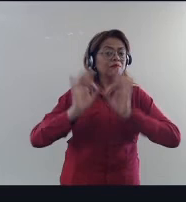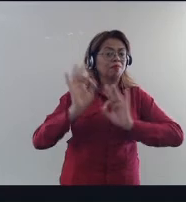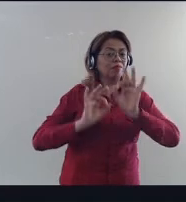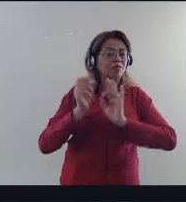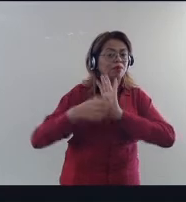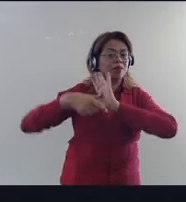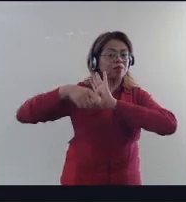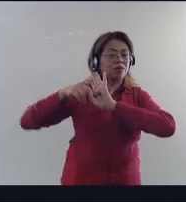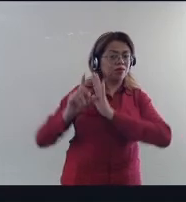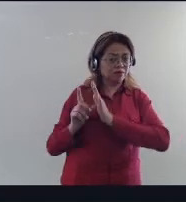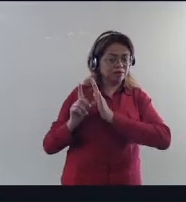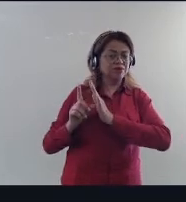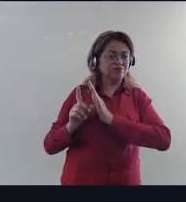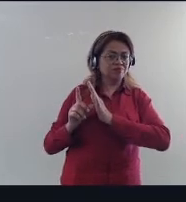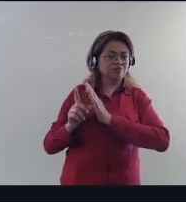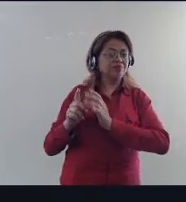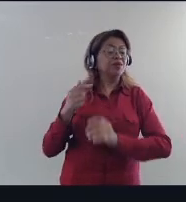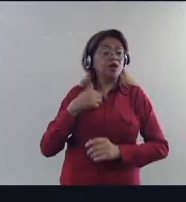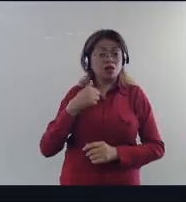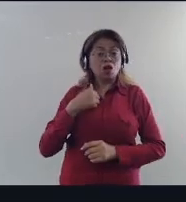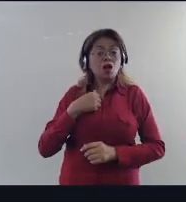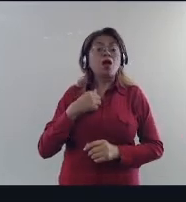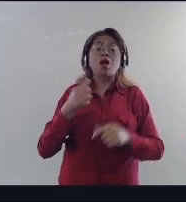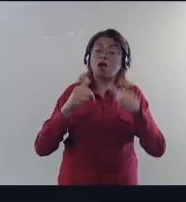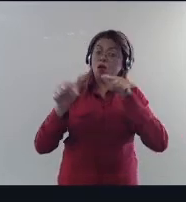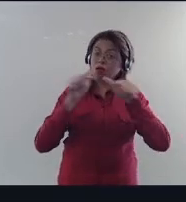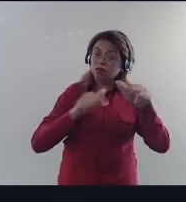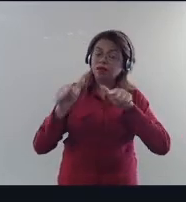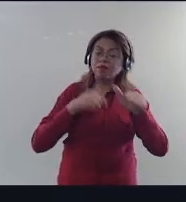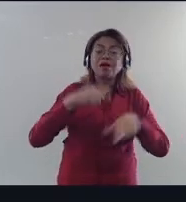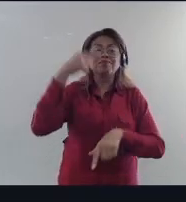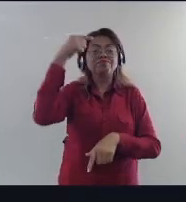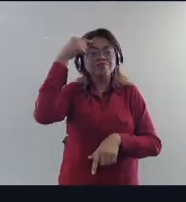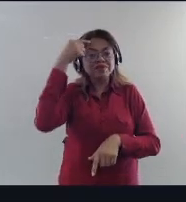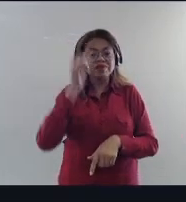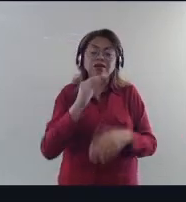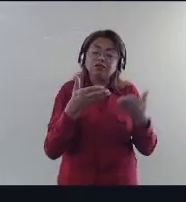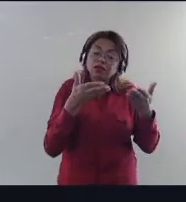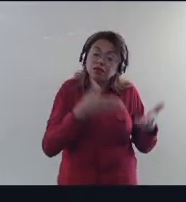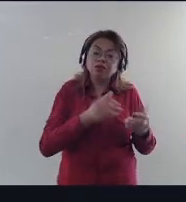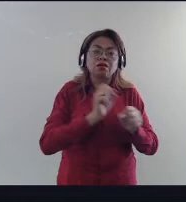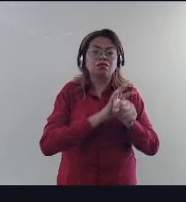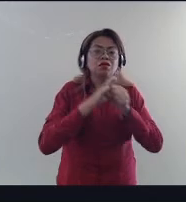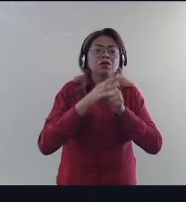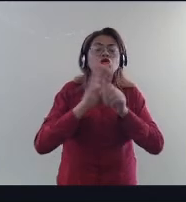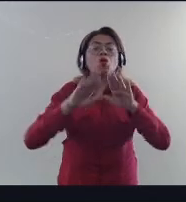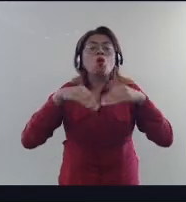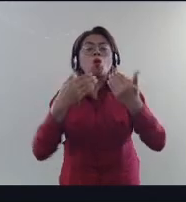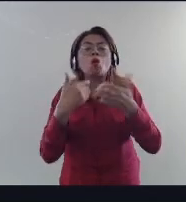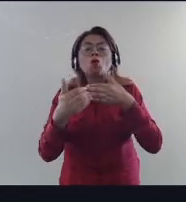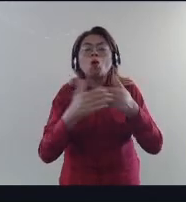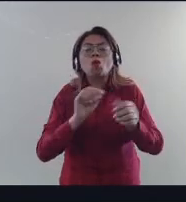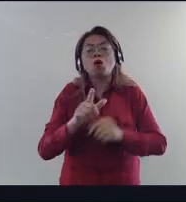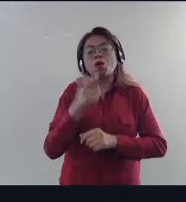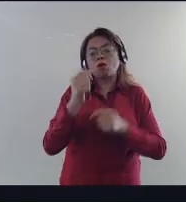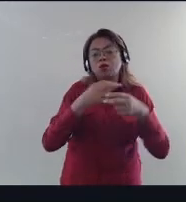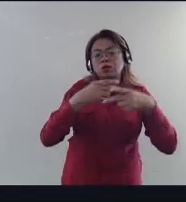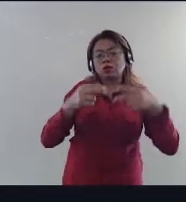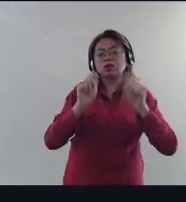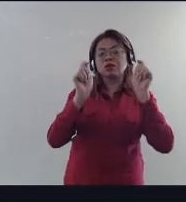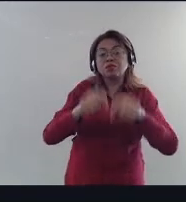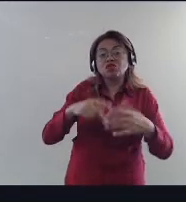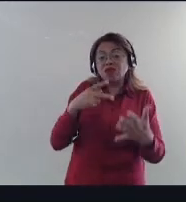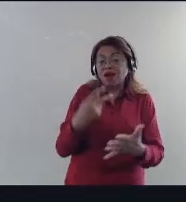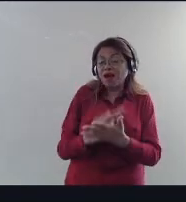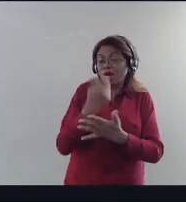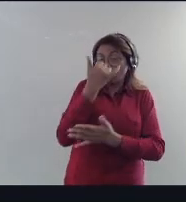fala em questão de planejamento estratégico. E aí a gente volta para o direito. Como que nós, advogados, nós,